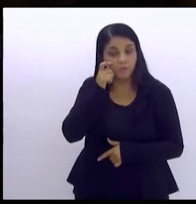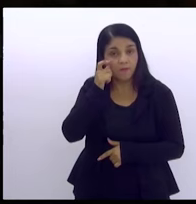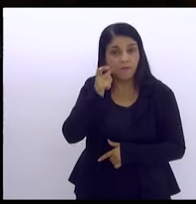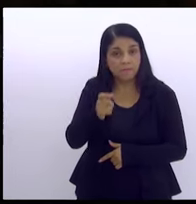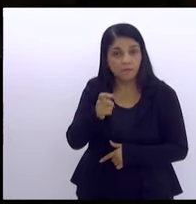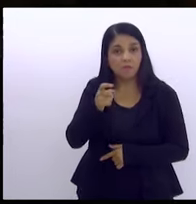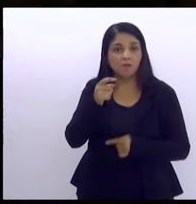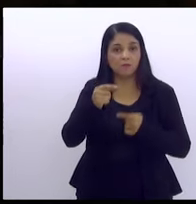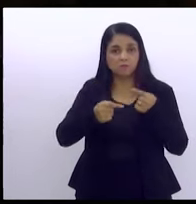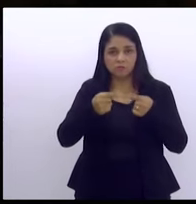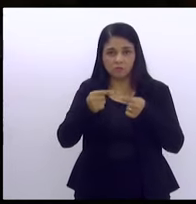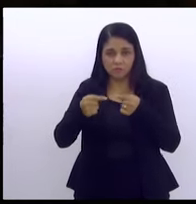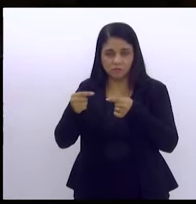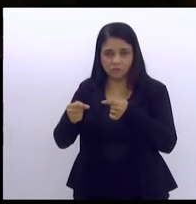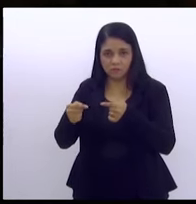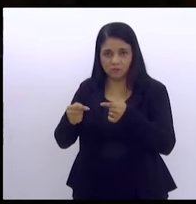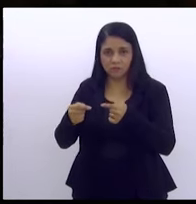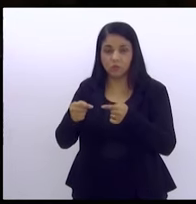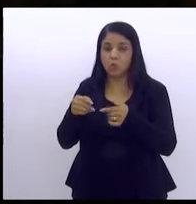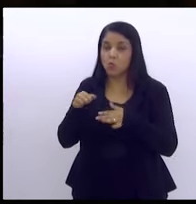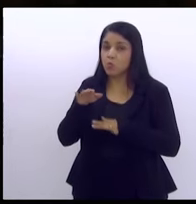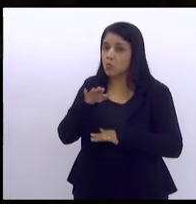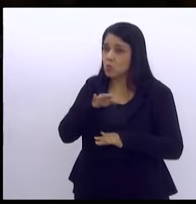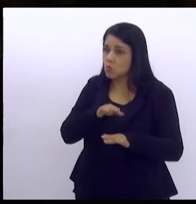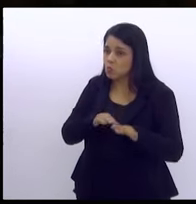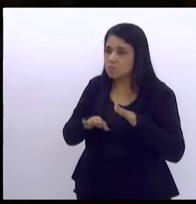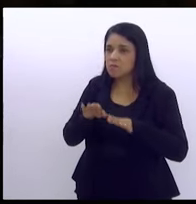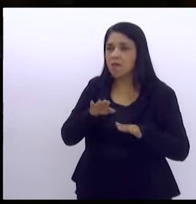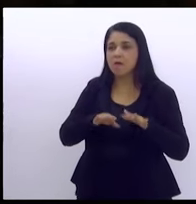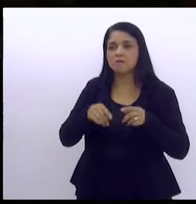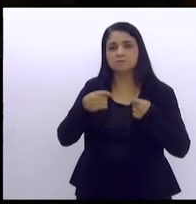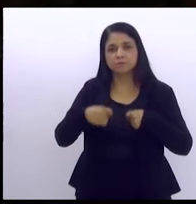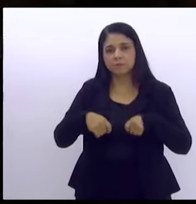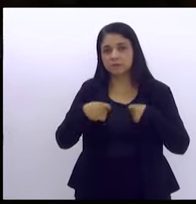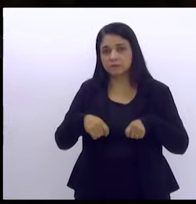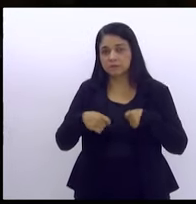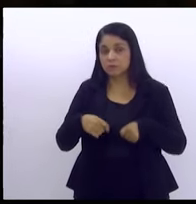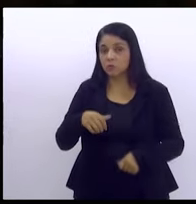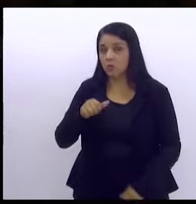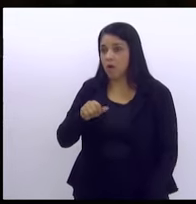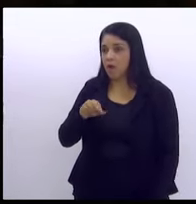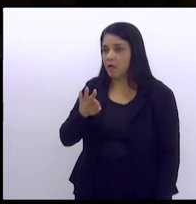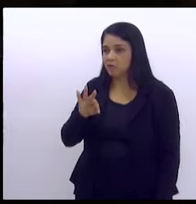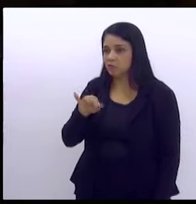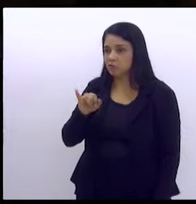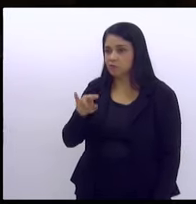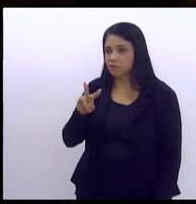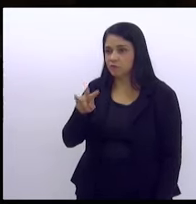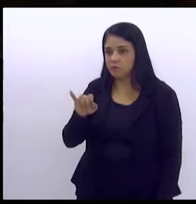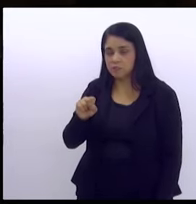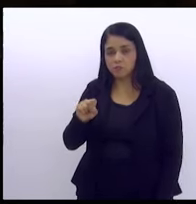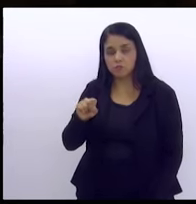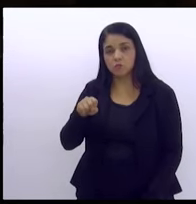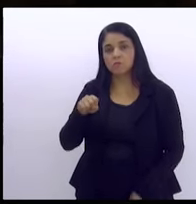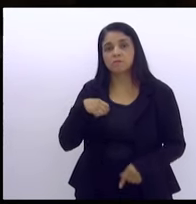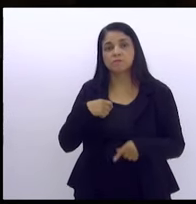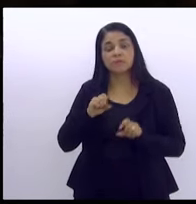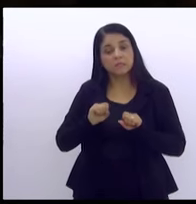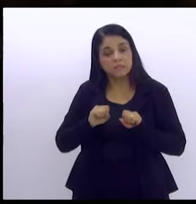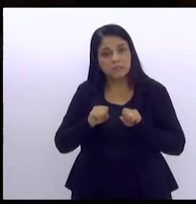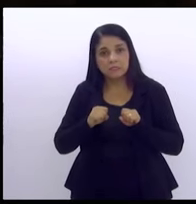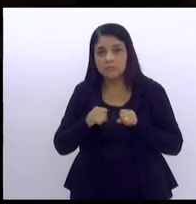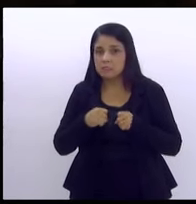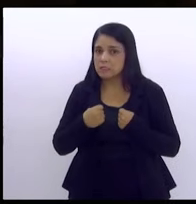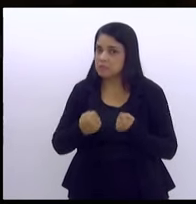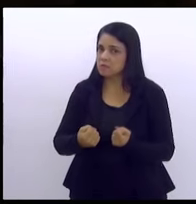a esta discussão. Precisamos tomar cuidado para que o ativismo não entre em voga e que a gente consiga, de fato, defender a vida em todas